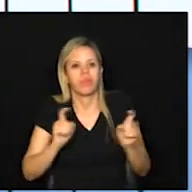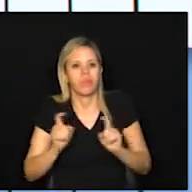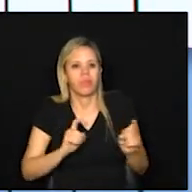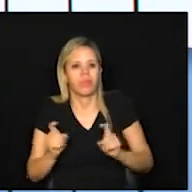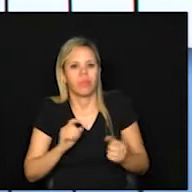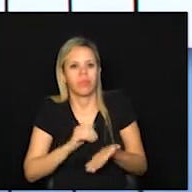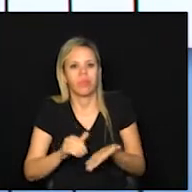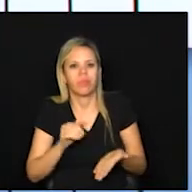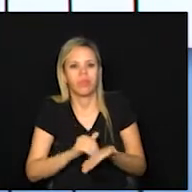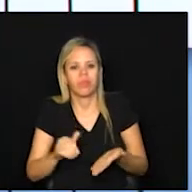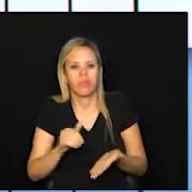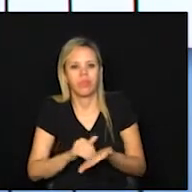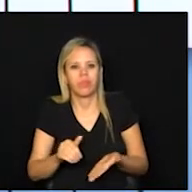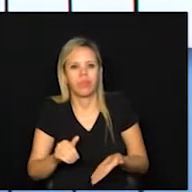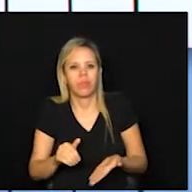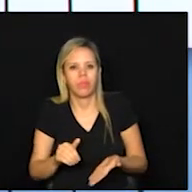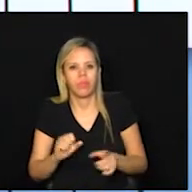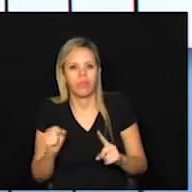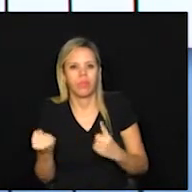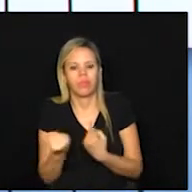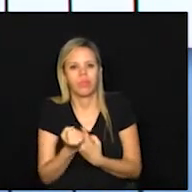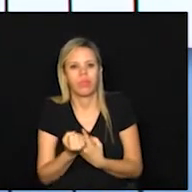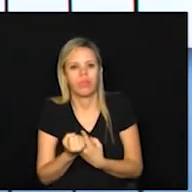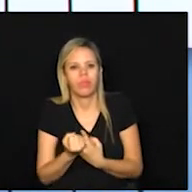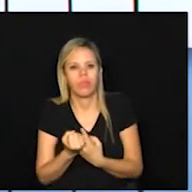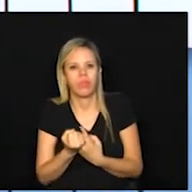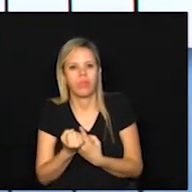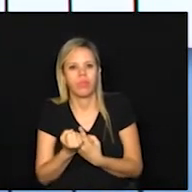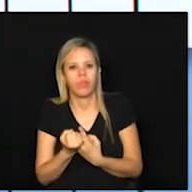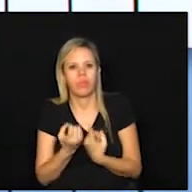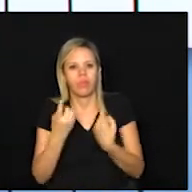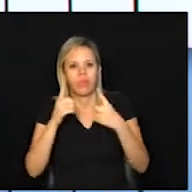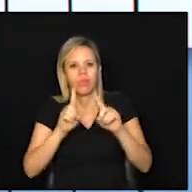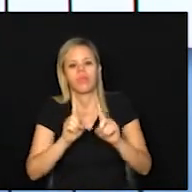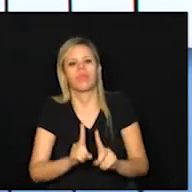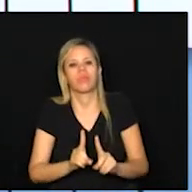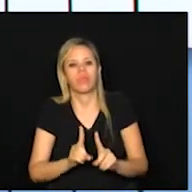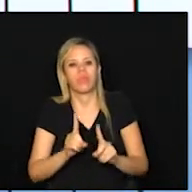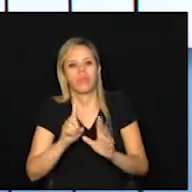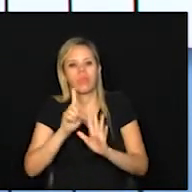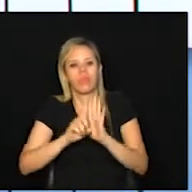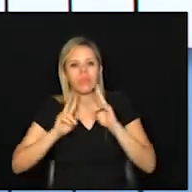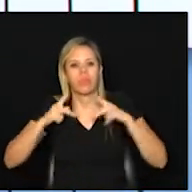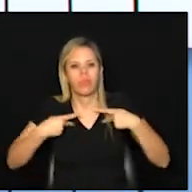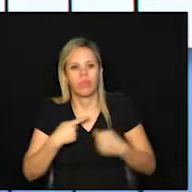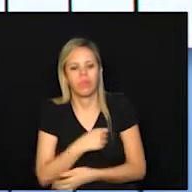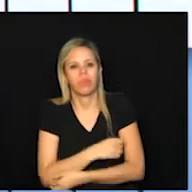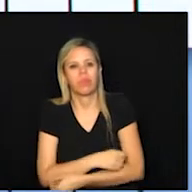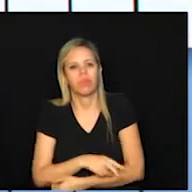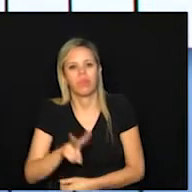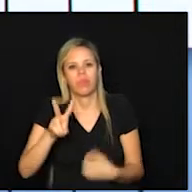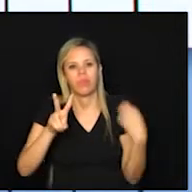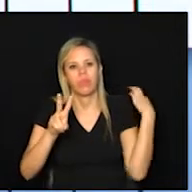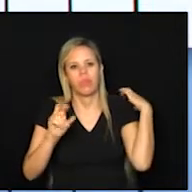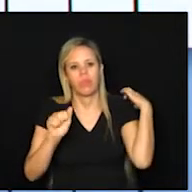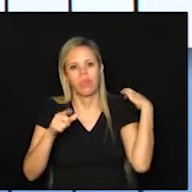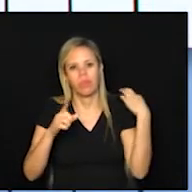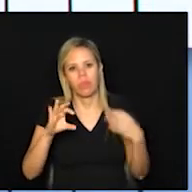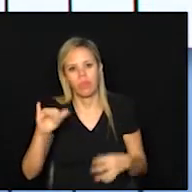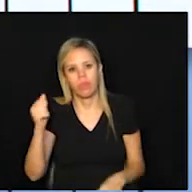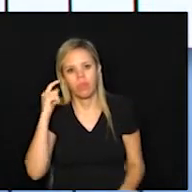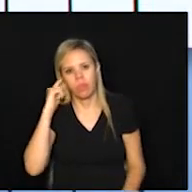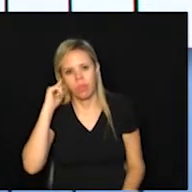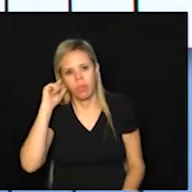a secretária municipal de Assistência Social, Pessoa com Deficiência e Direitos Humanos, Vandecleia Moro,